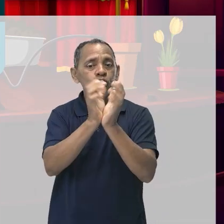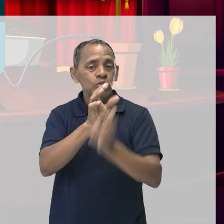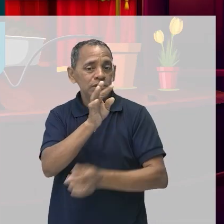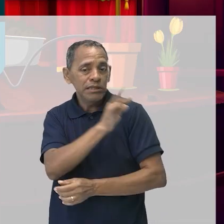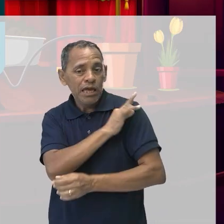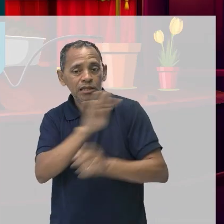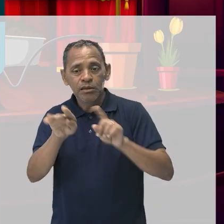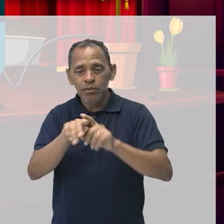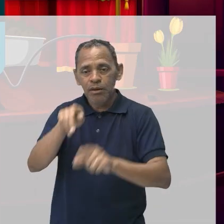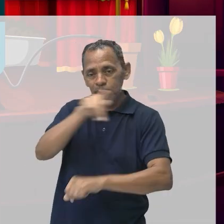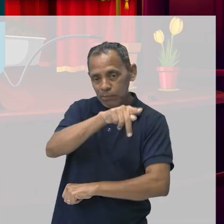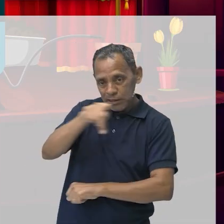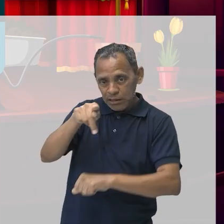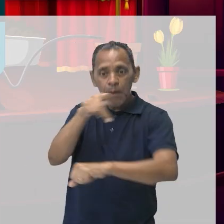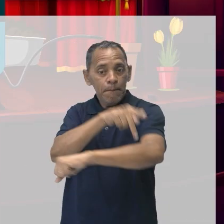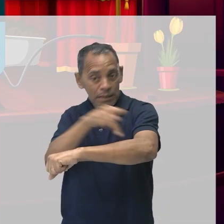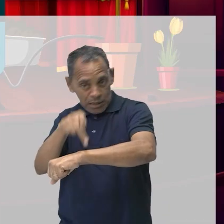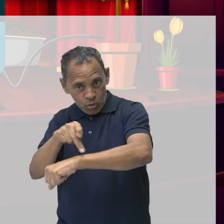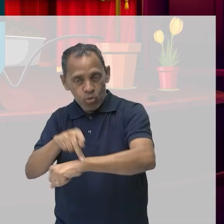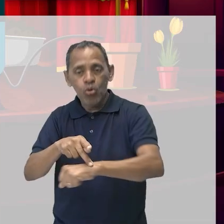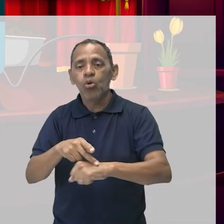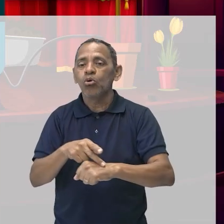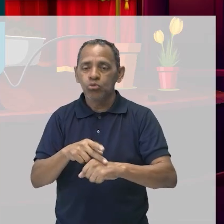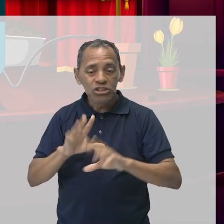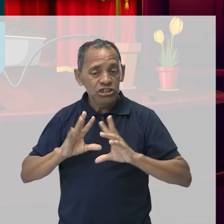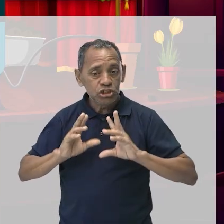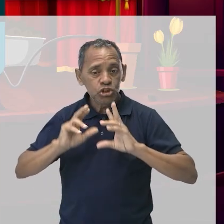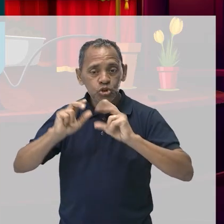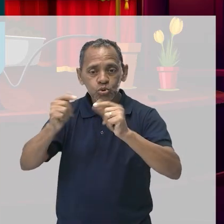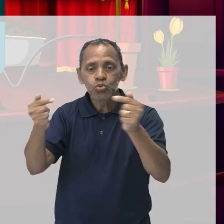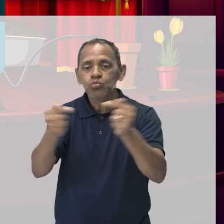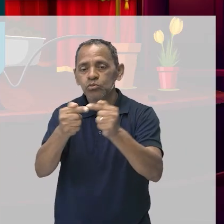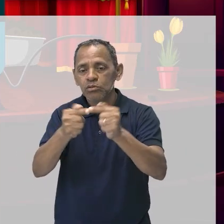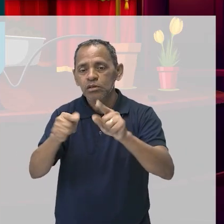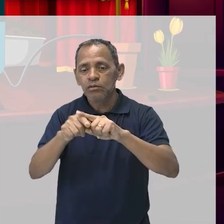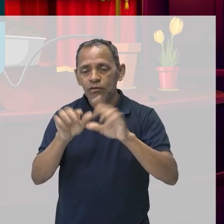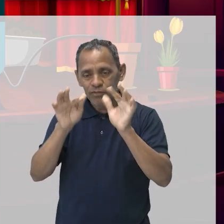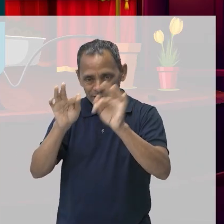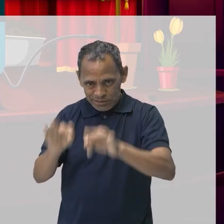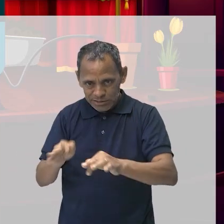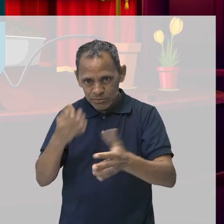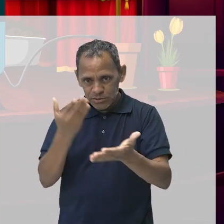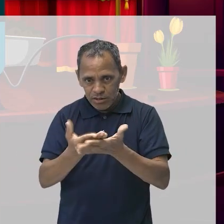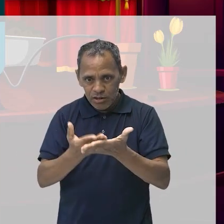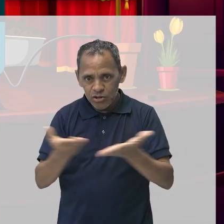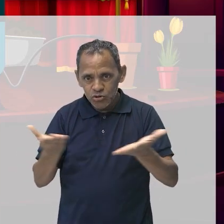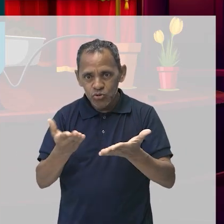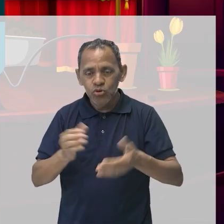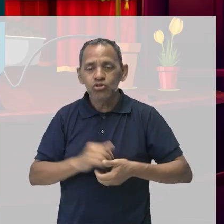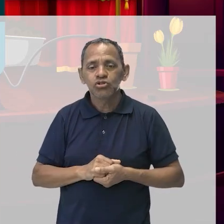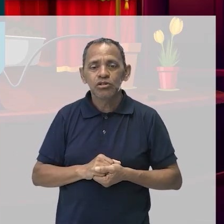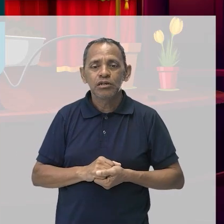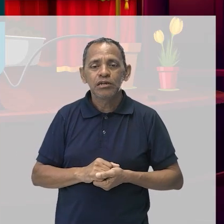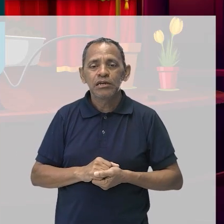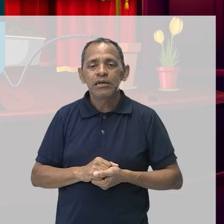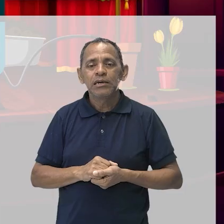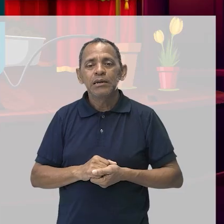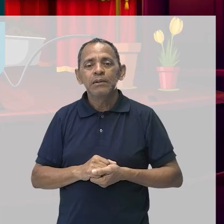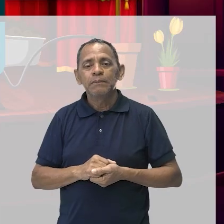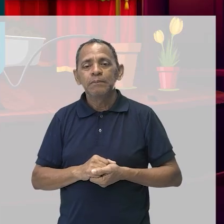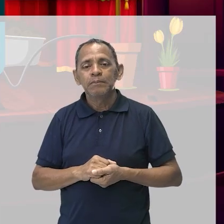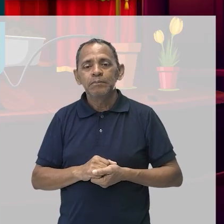equipe pedagógica tem que estar alinhado. Então, meus queridos, finalizamos aqui a nossa aula e não poderíamos